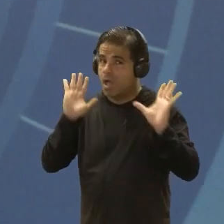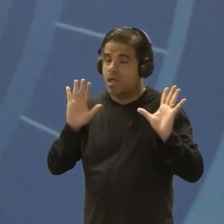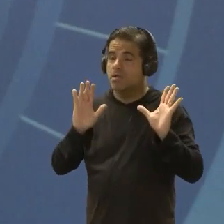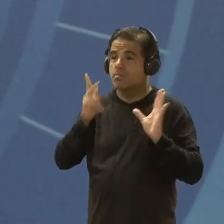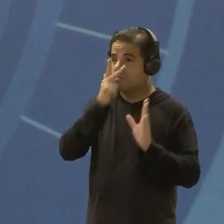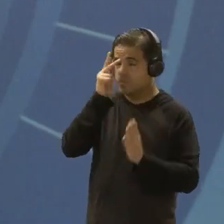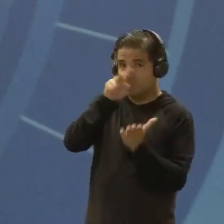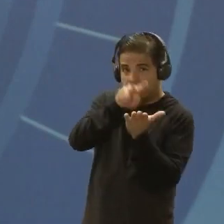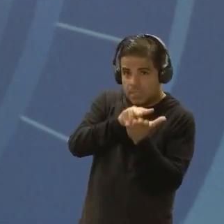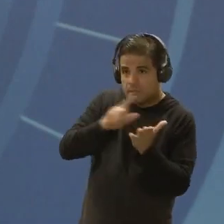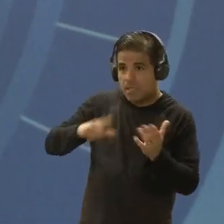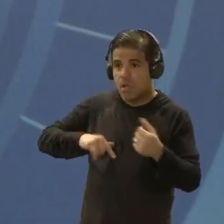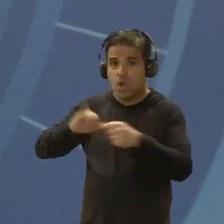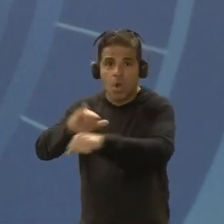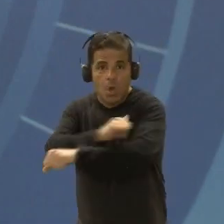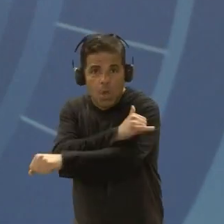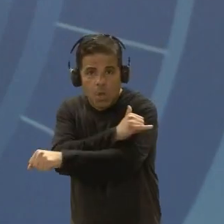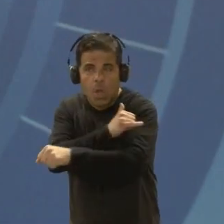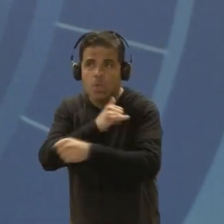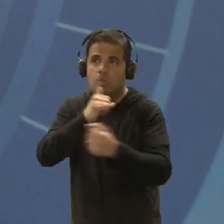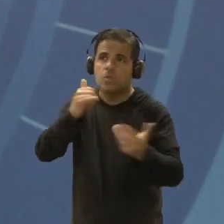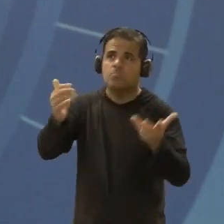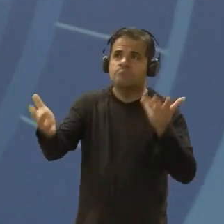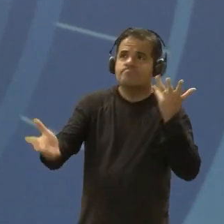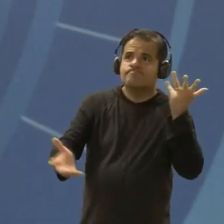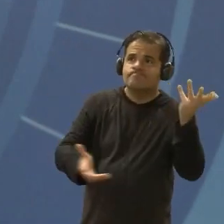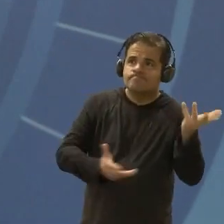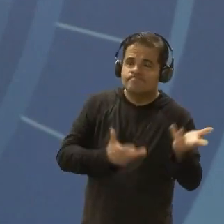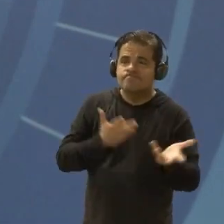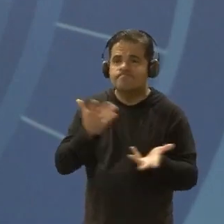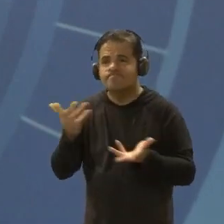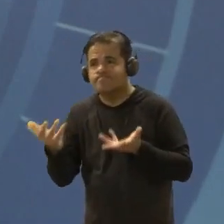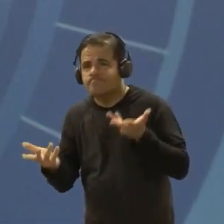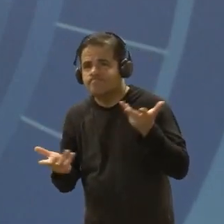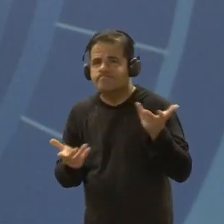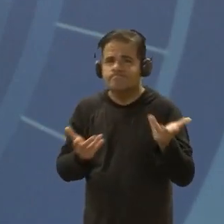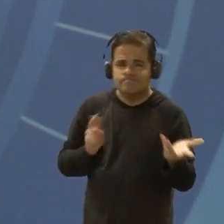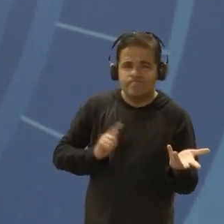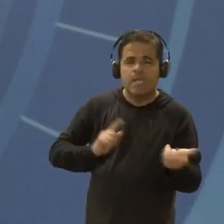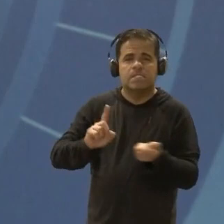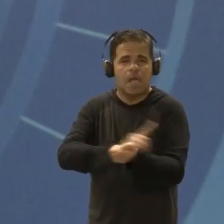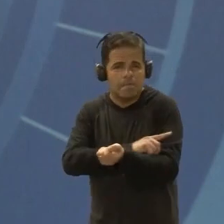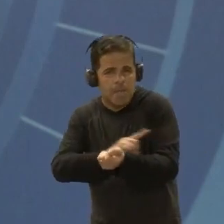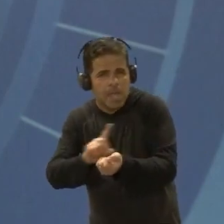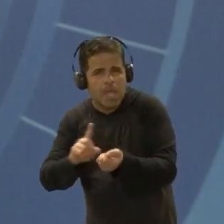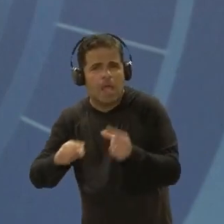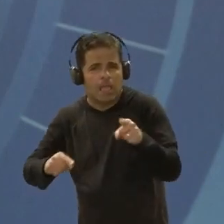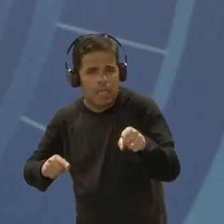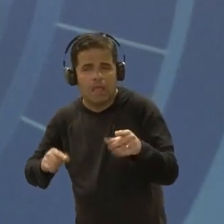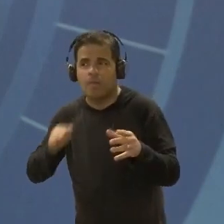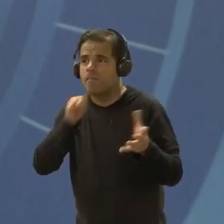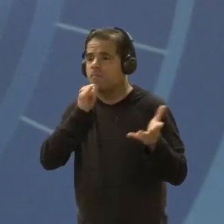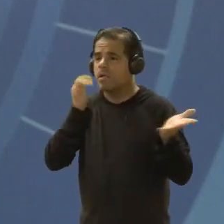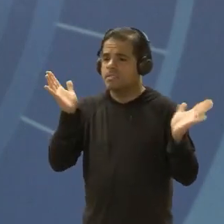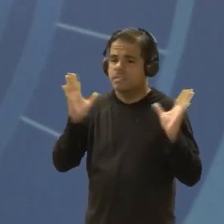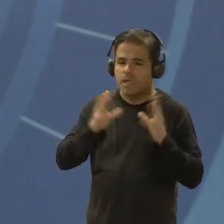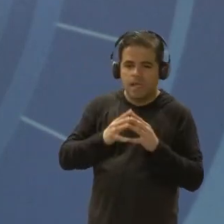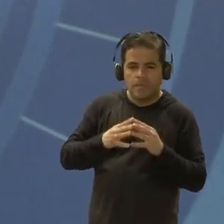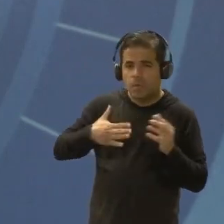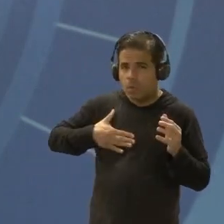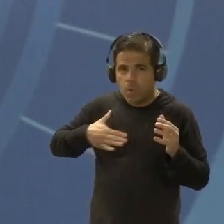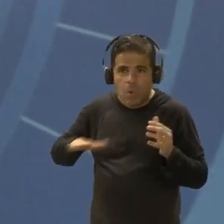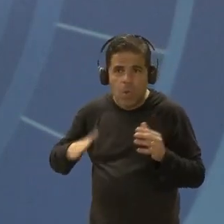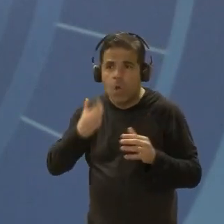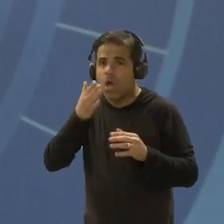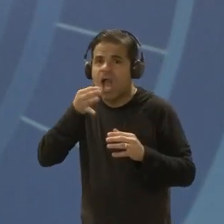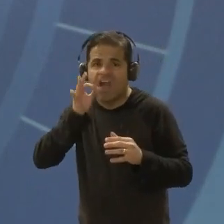um paciente que tem obesidade, que tem diabetes, tem obesidade, mas, por exemplo, não gosta de